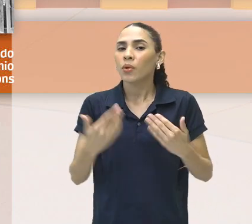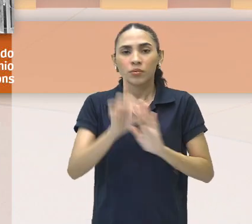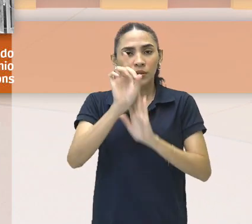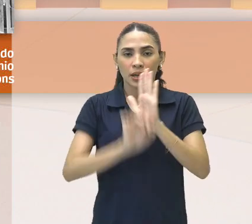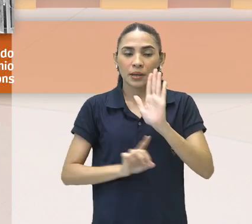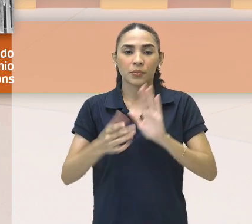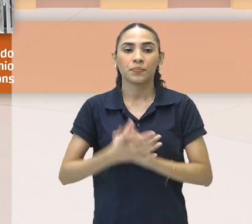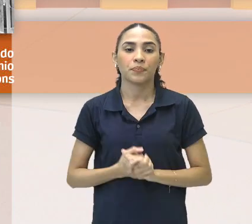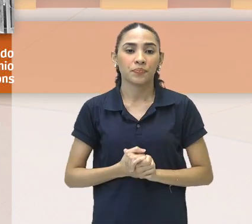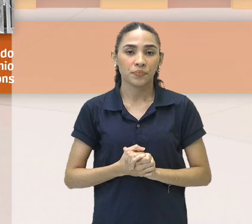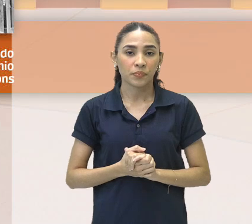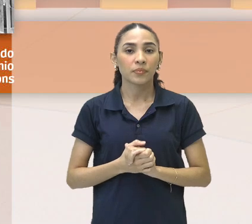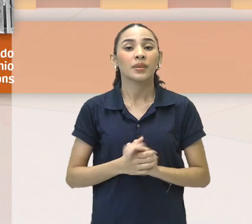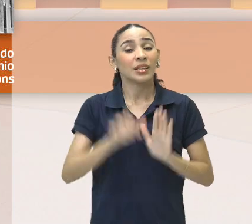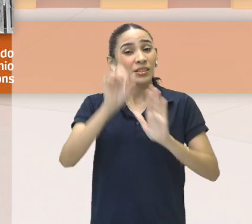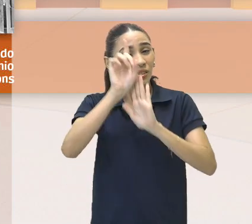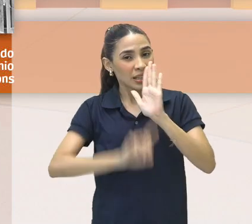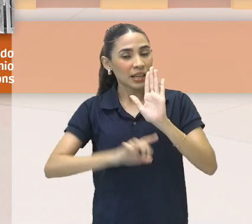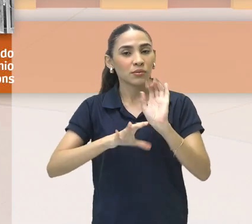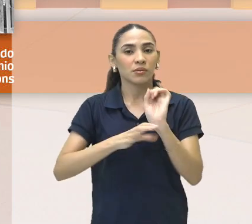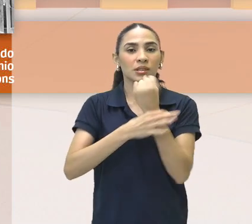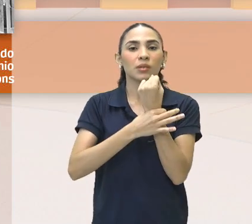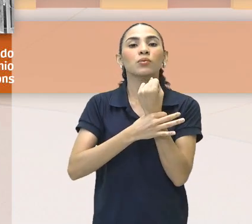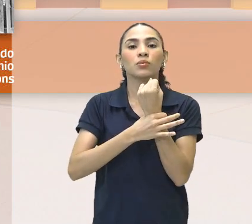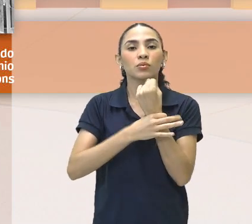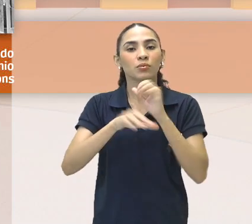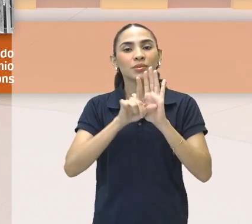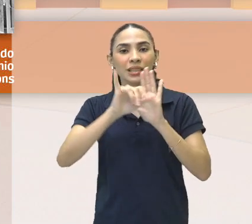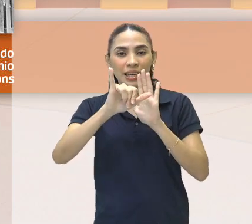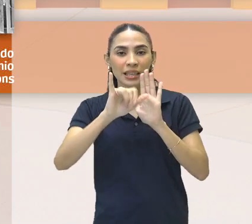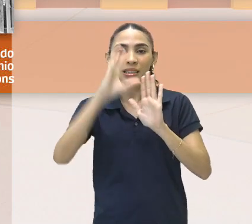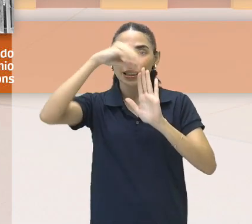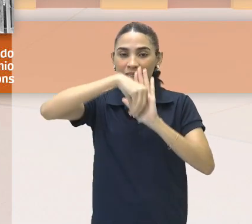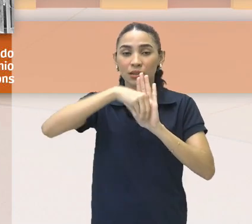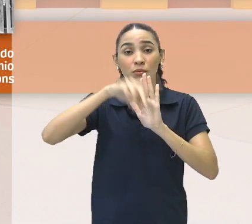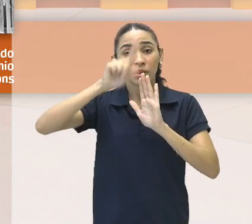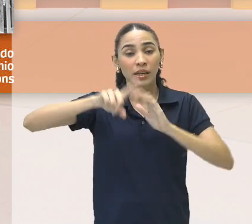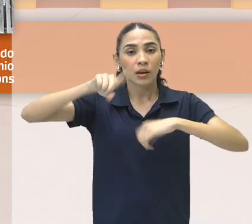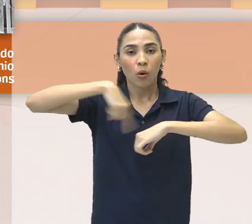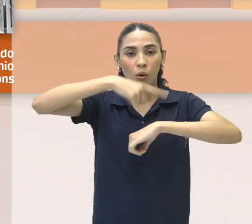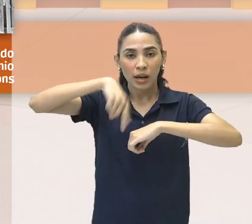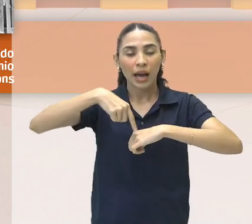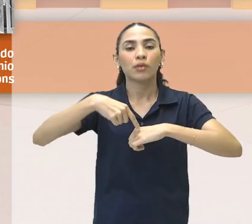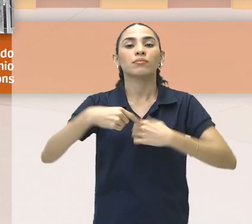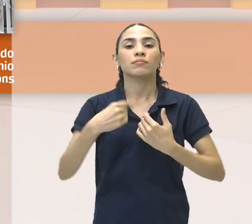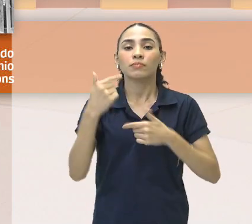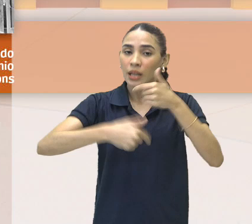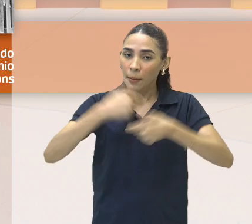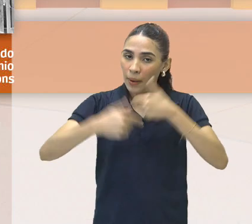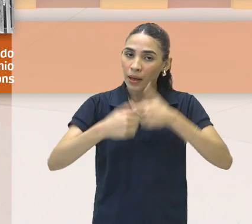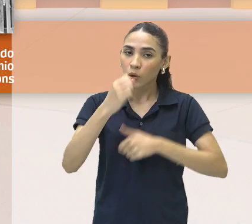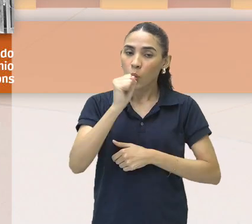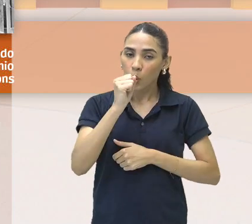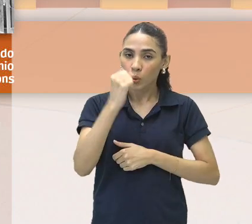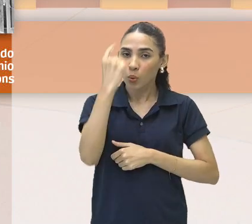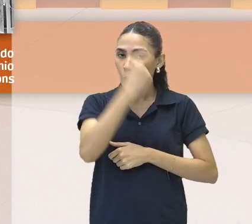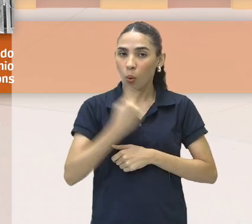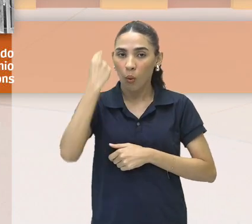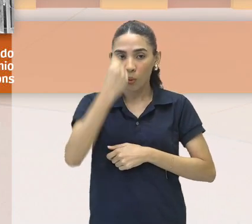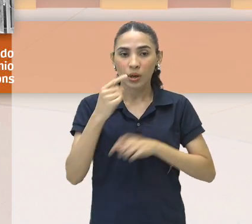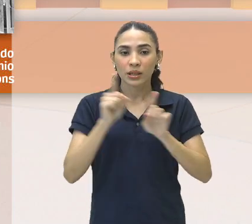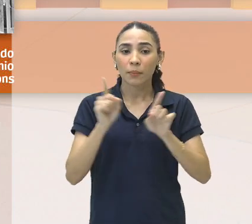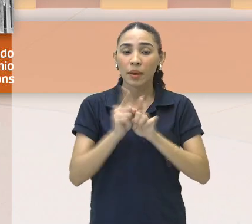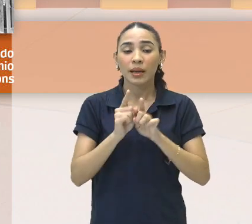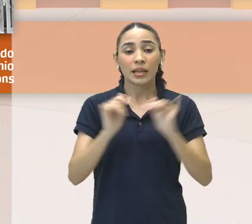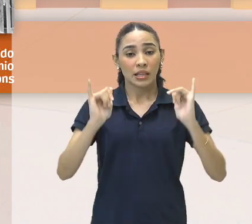esses, né? Os direitos que vão ser garantidos pela lei, que é jornada de trabalho de 8 horas, descanso semanal